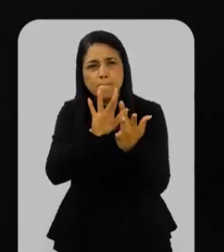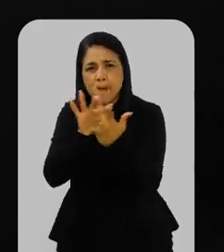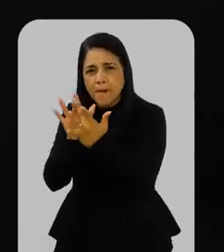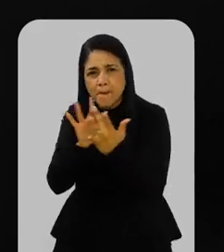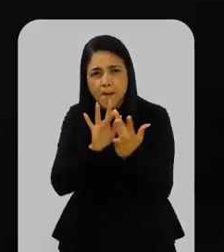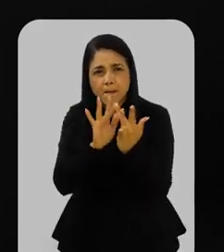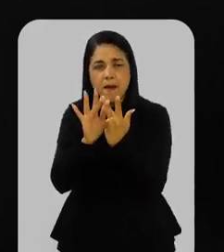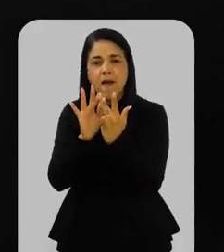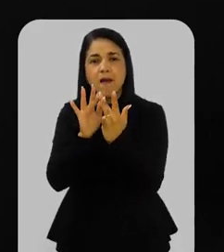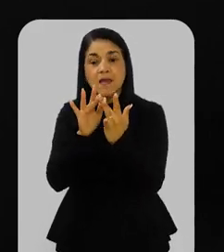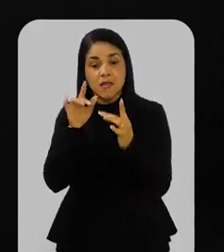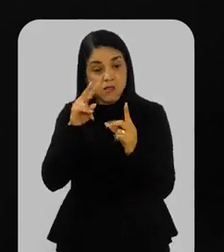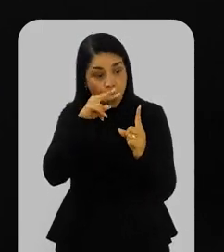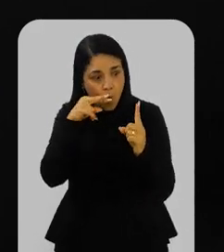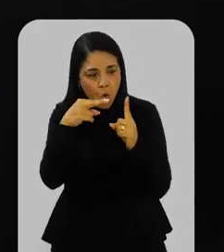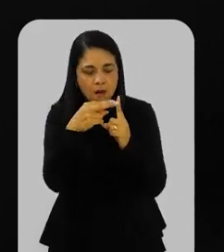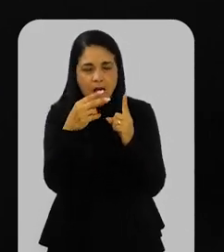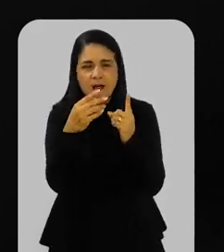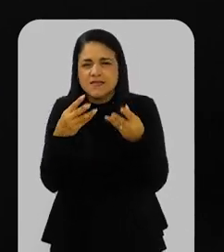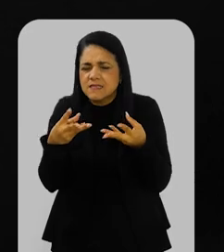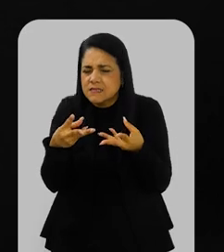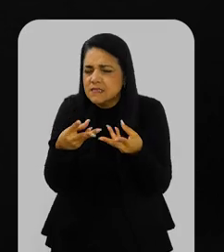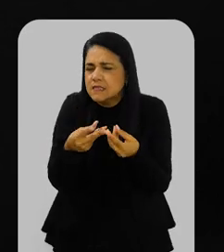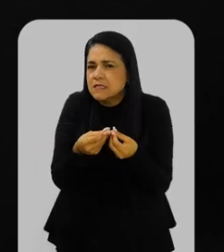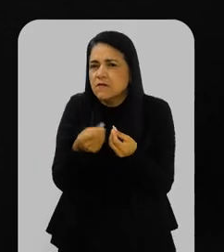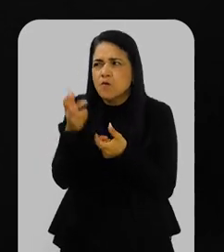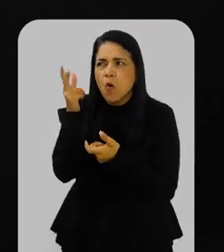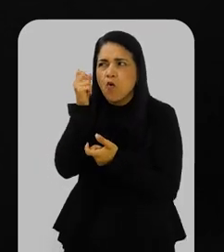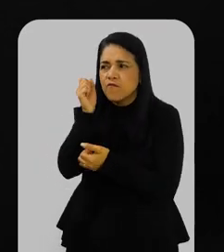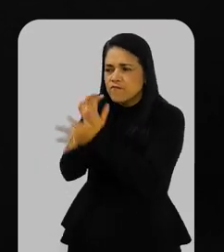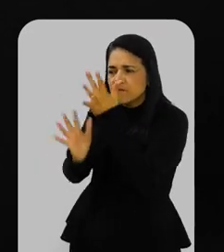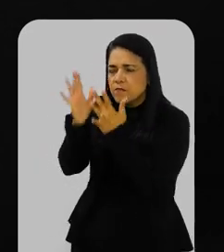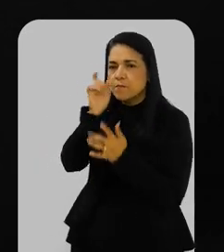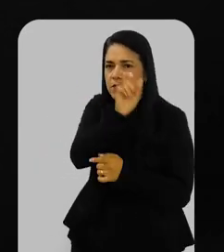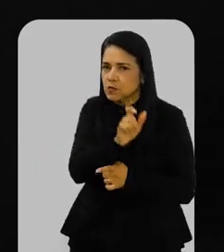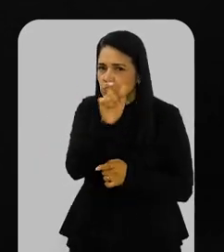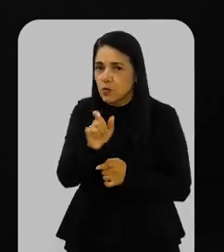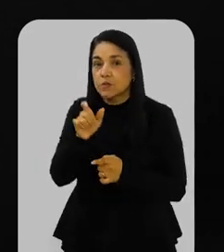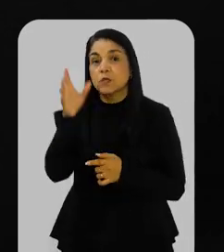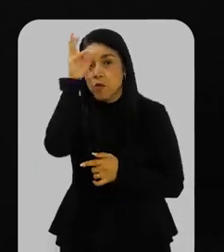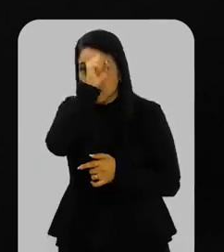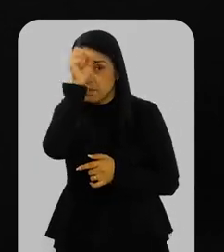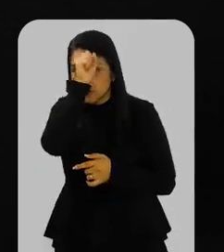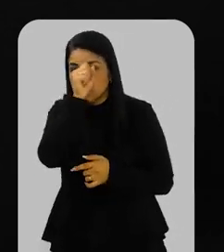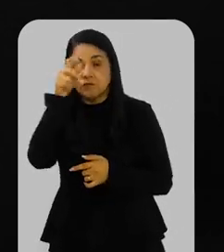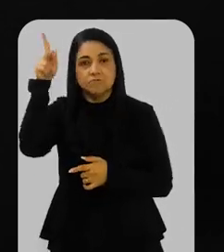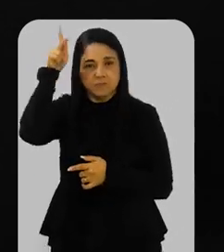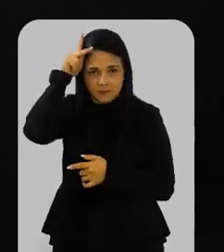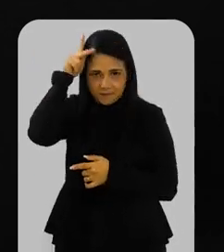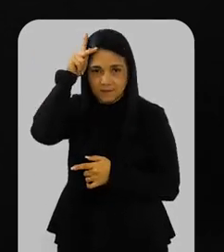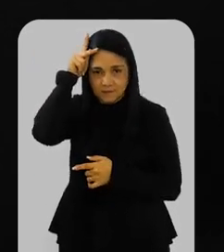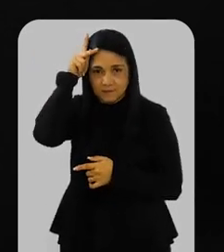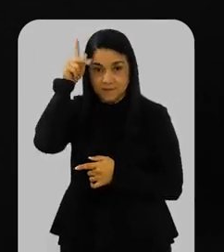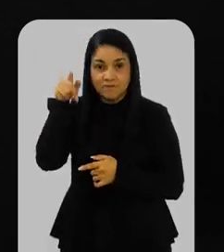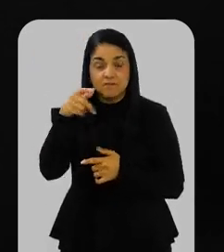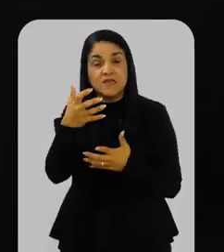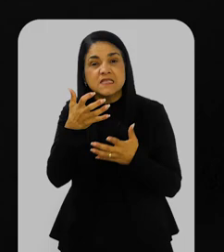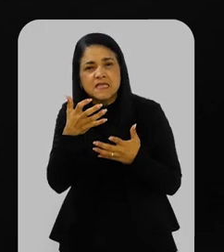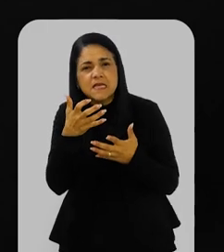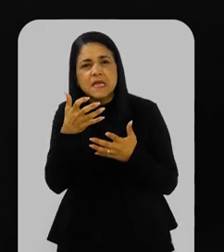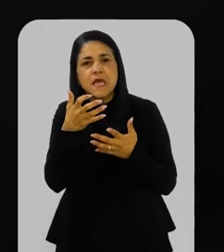nas pessoas, porque eles têm esse olhar sensível, como eu falei, de ouvir as pessoas. Eu aprendi isso muito com Parintins. O você